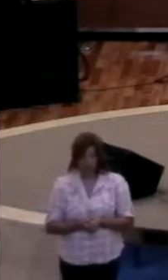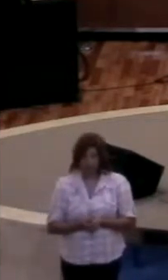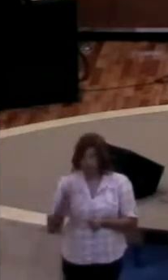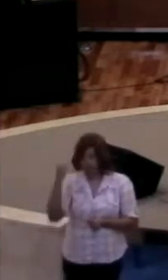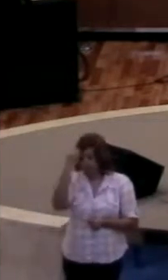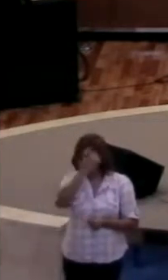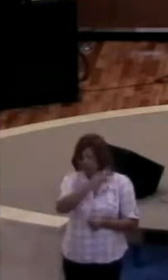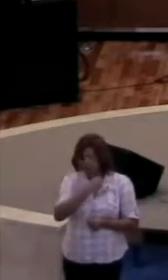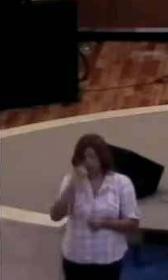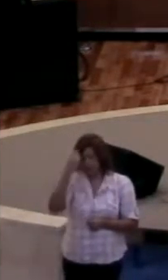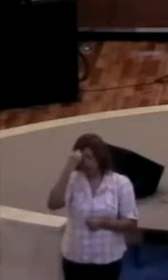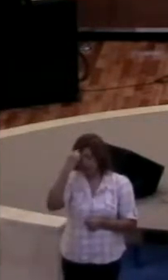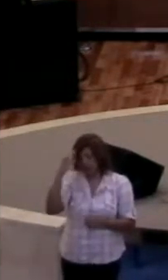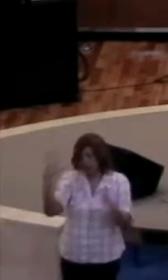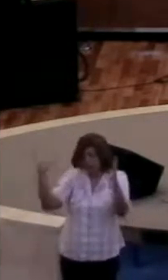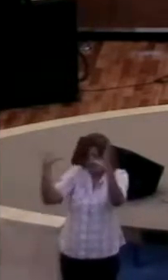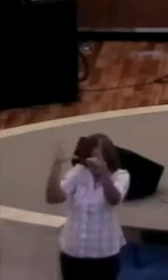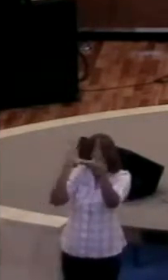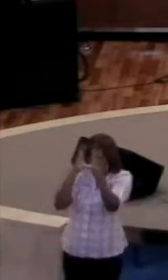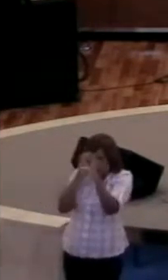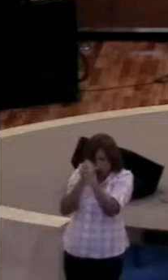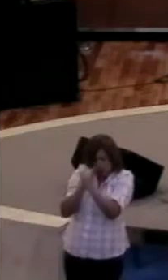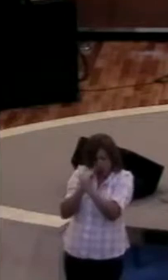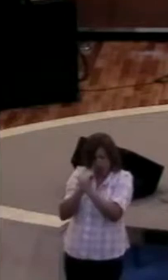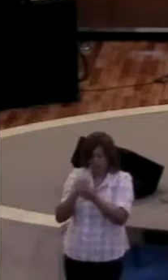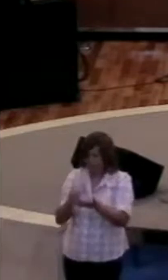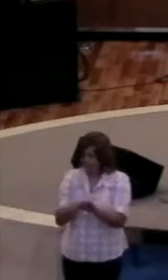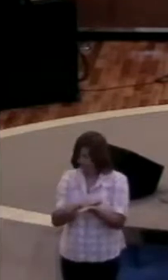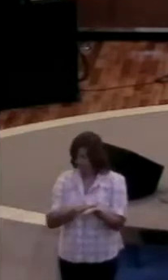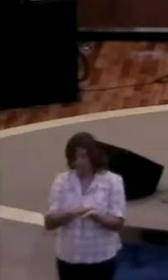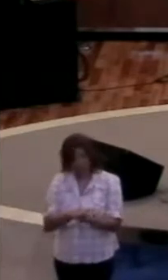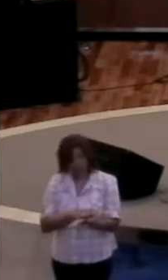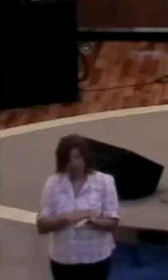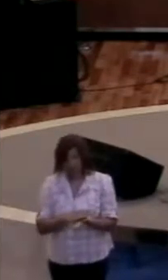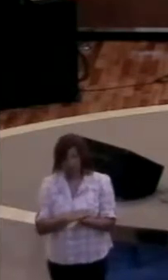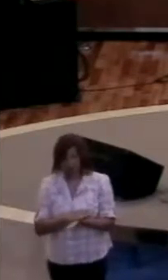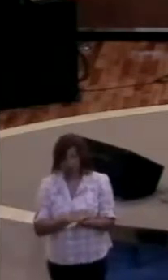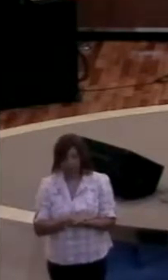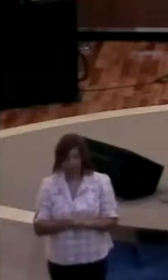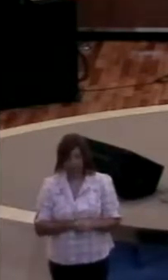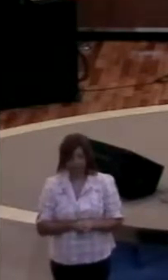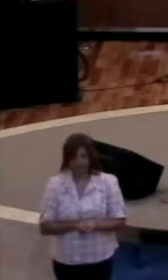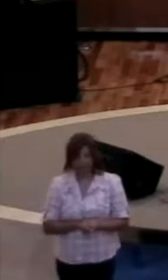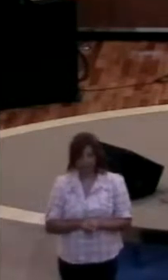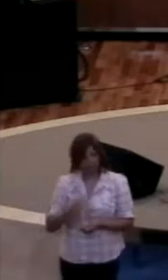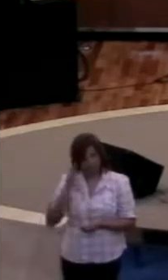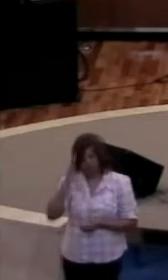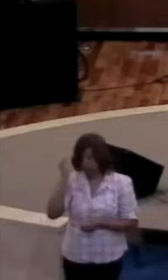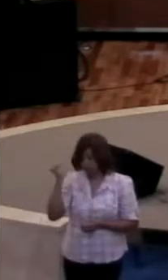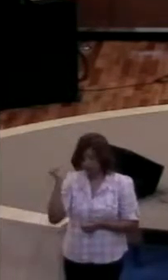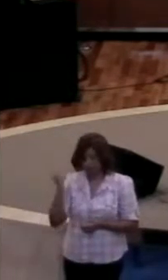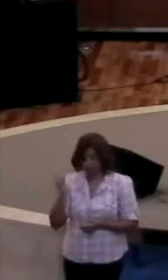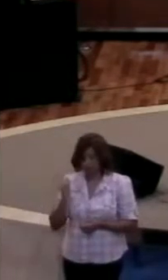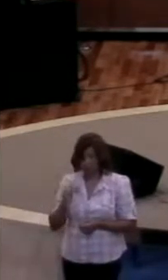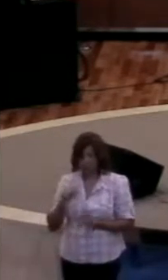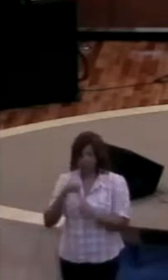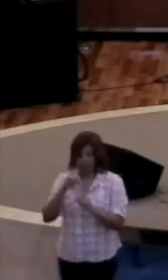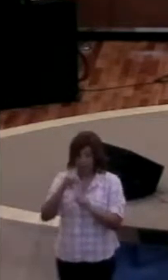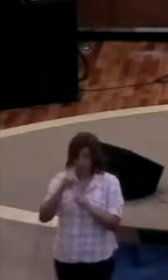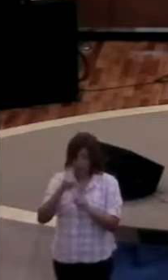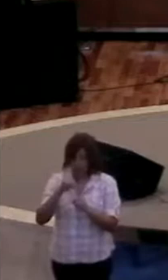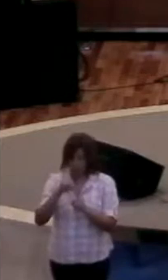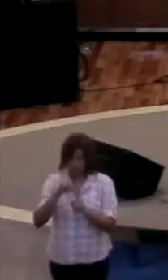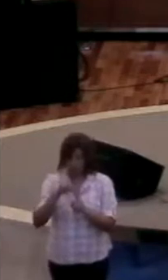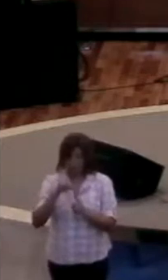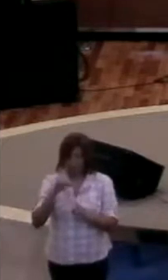sobre a terra, de escuridão, de trevas, de abismo. Não sei dizer para você. A única coisa que eu sei dizer para